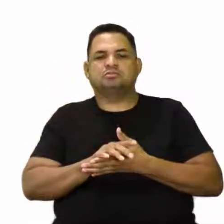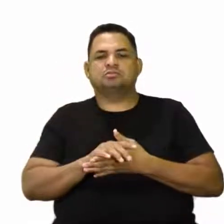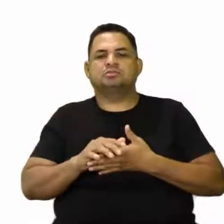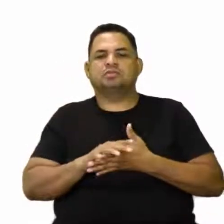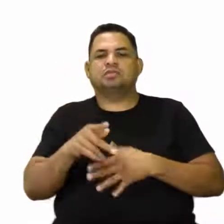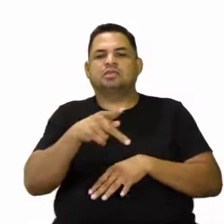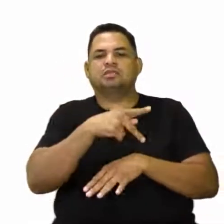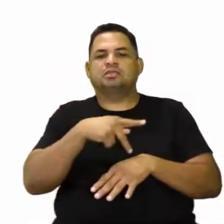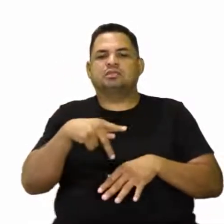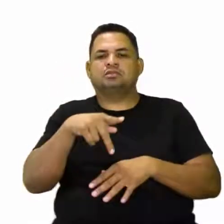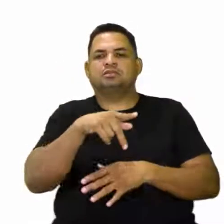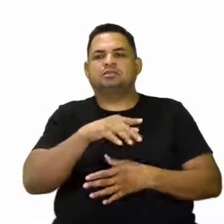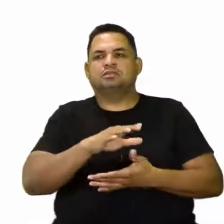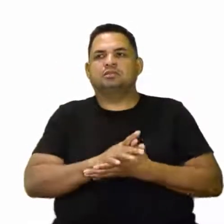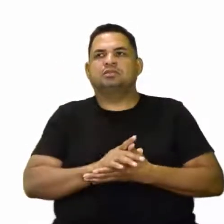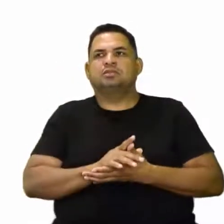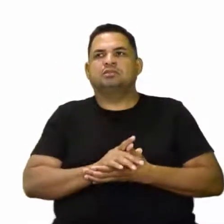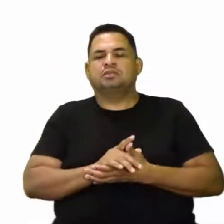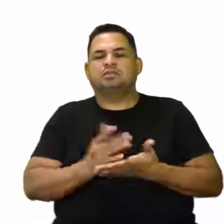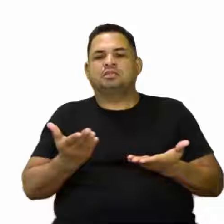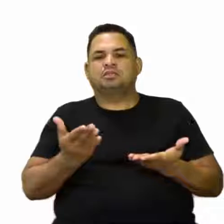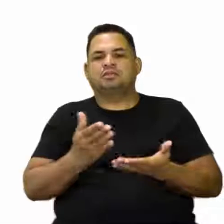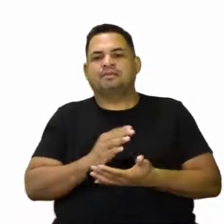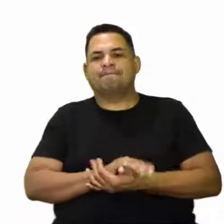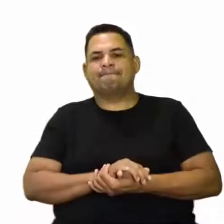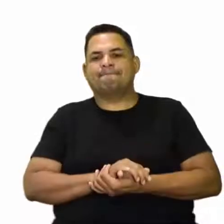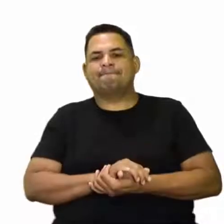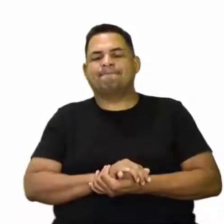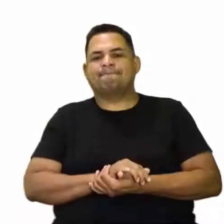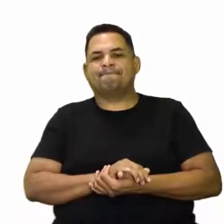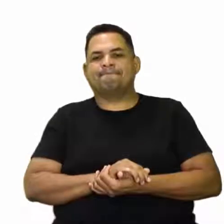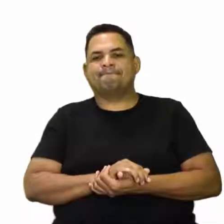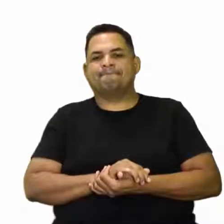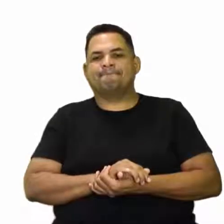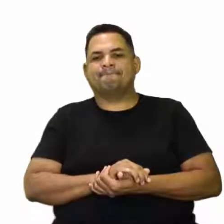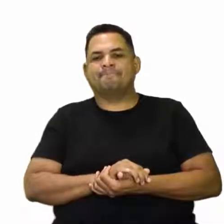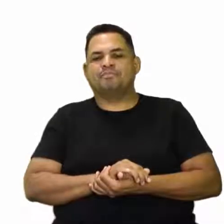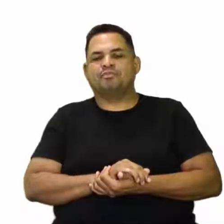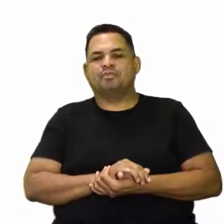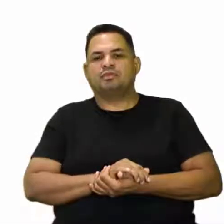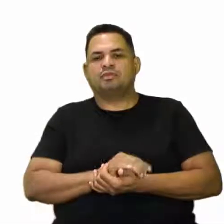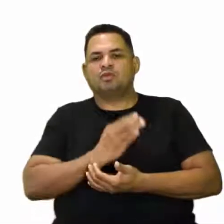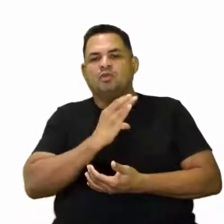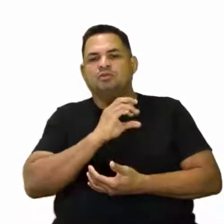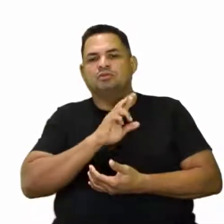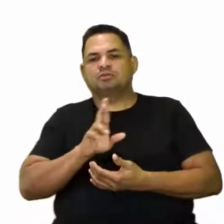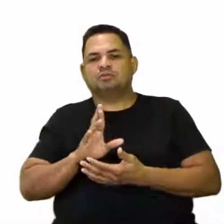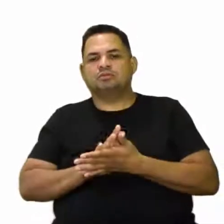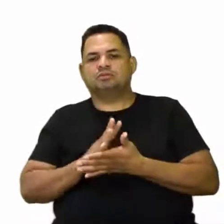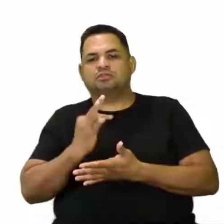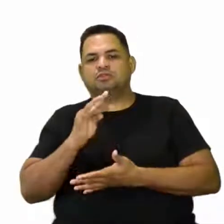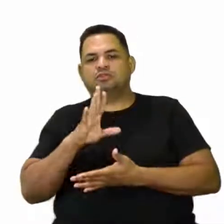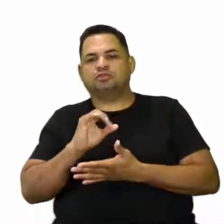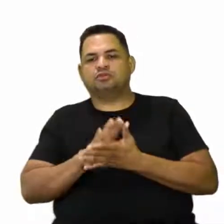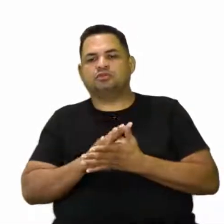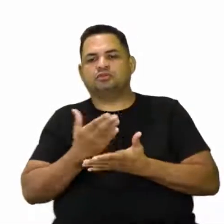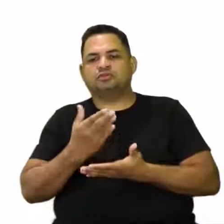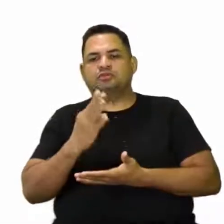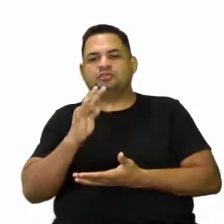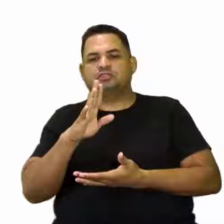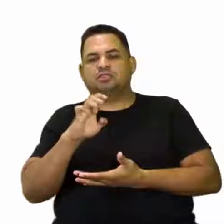da América Central, certo? Os costarriquenses são chamados de ticos e